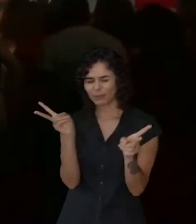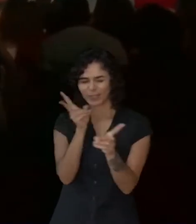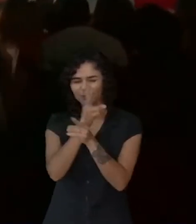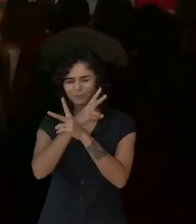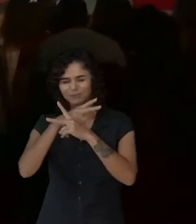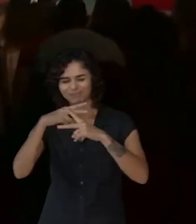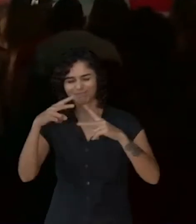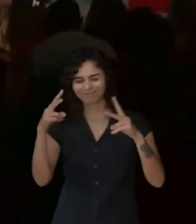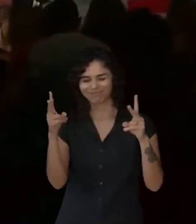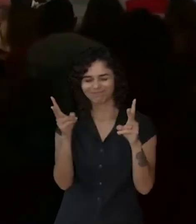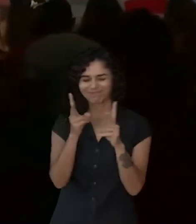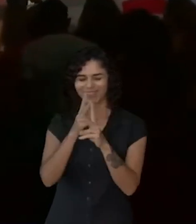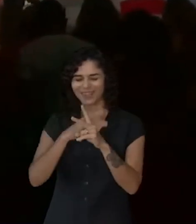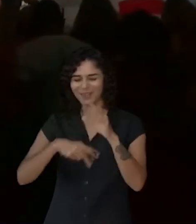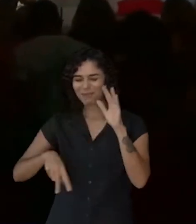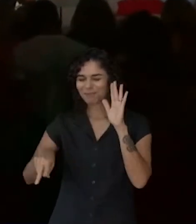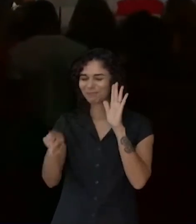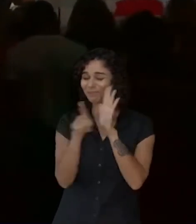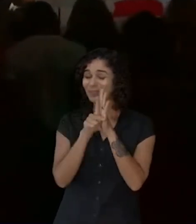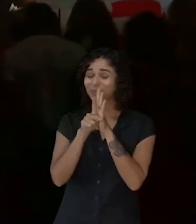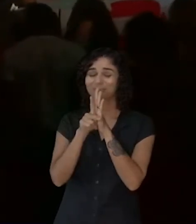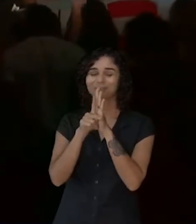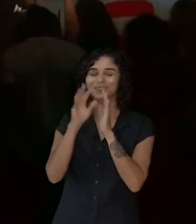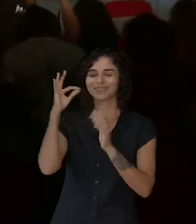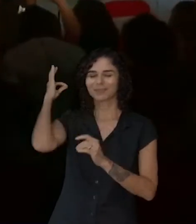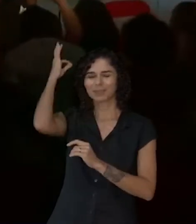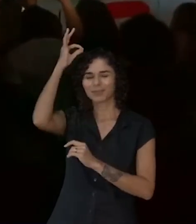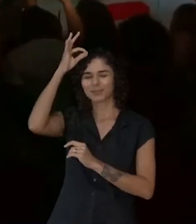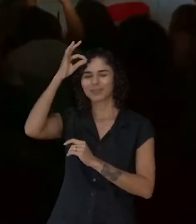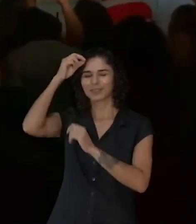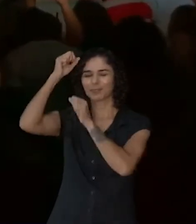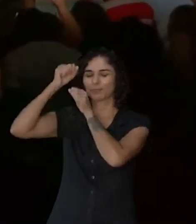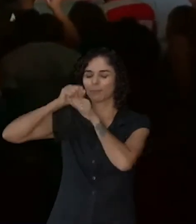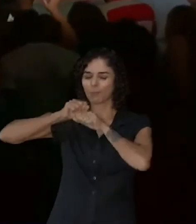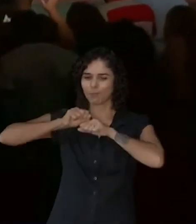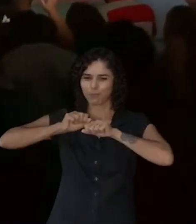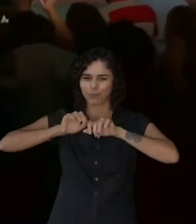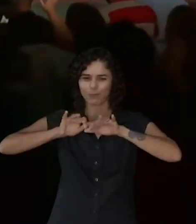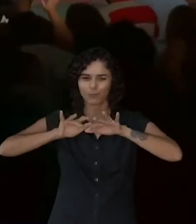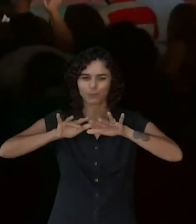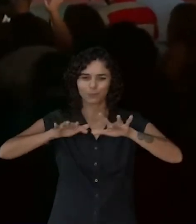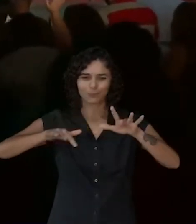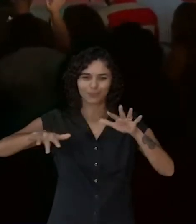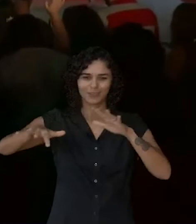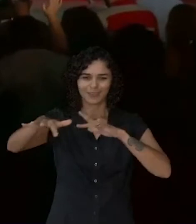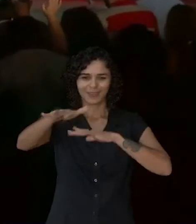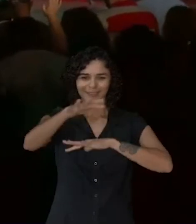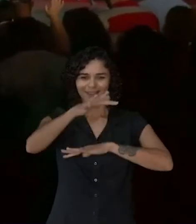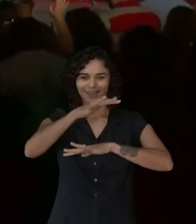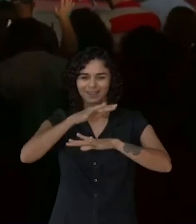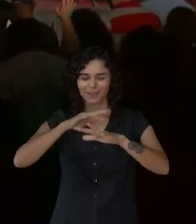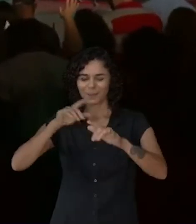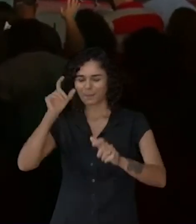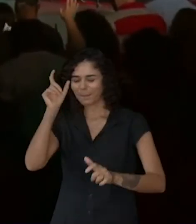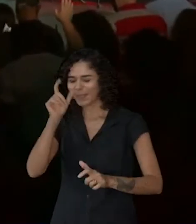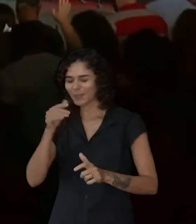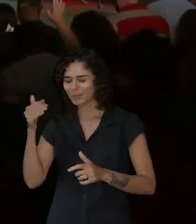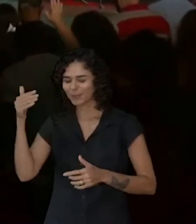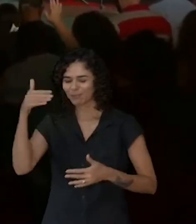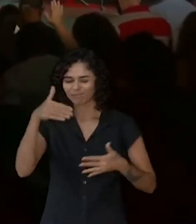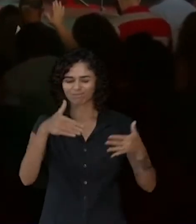nenhum dos teus filhos veio aqui essa noite porque ele não tinha nenhum programa